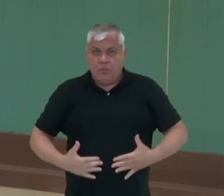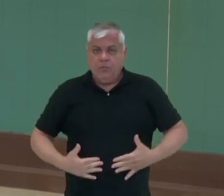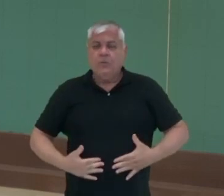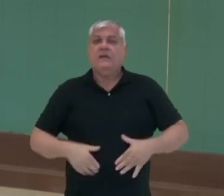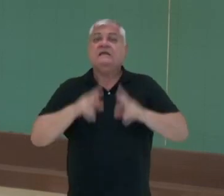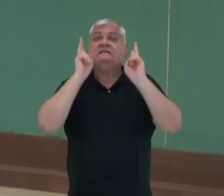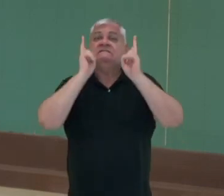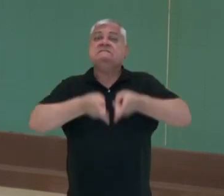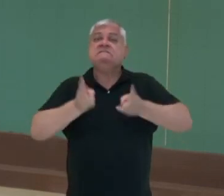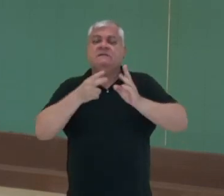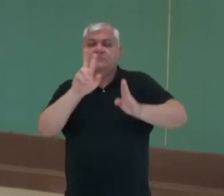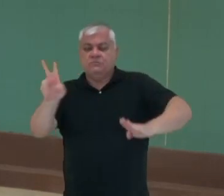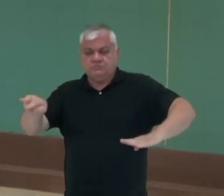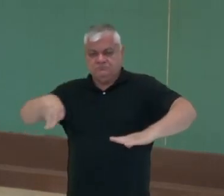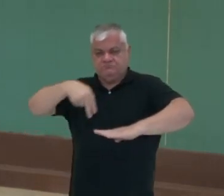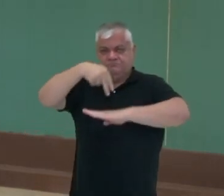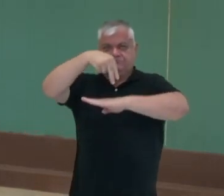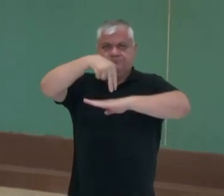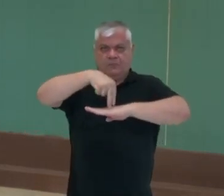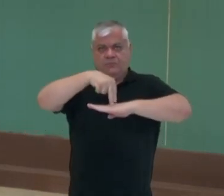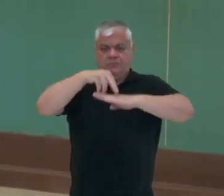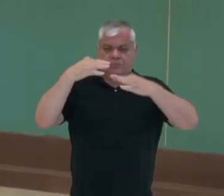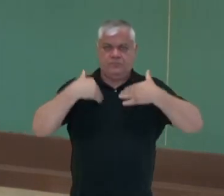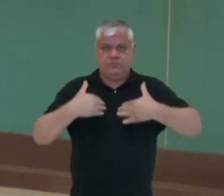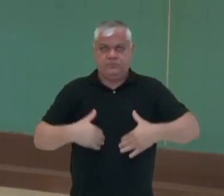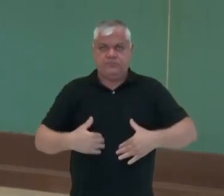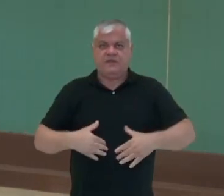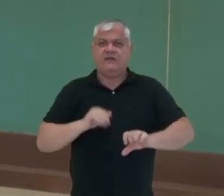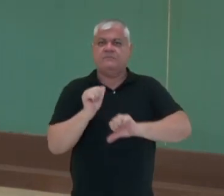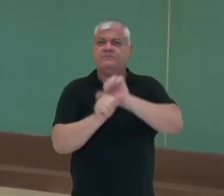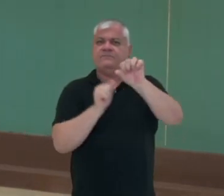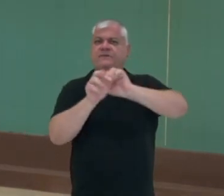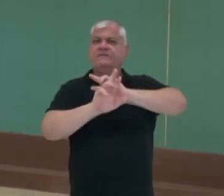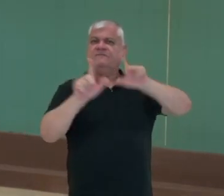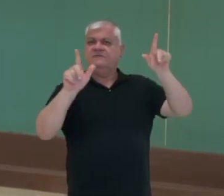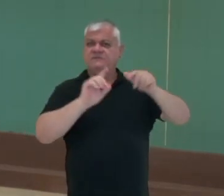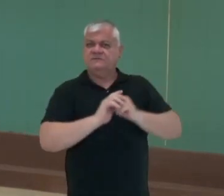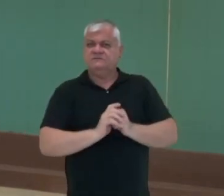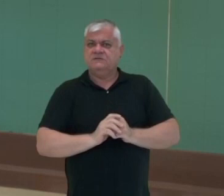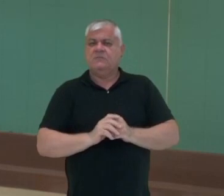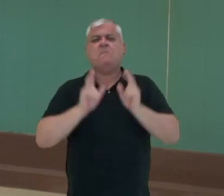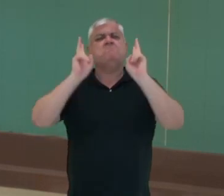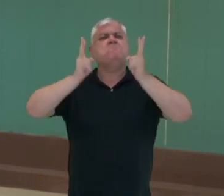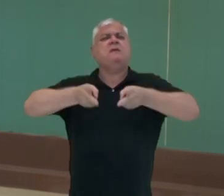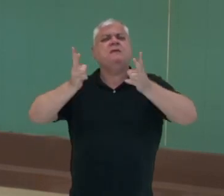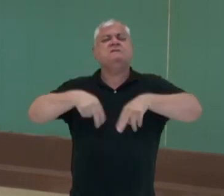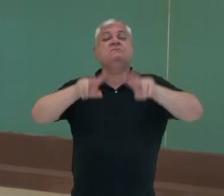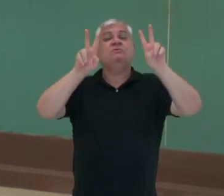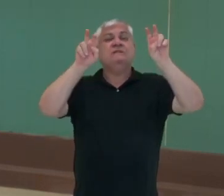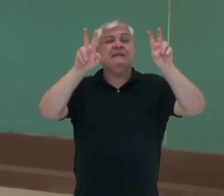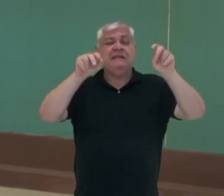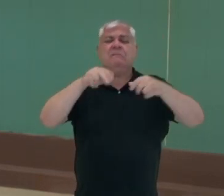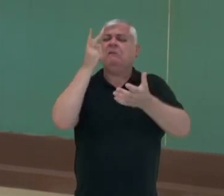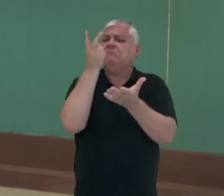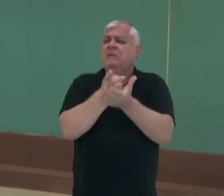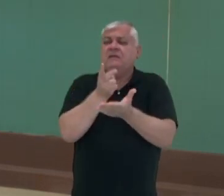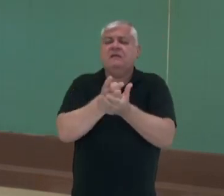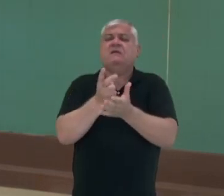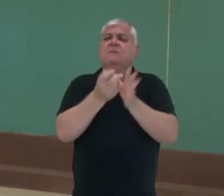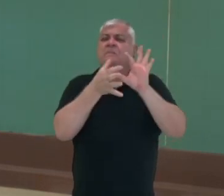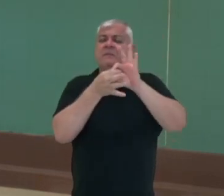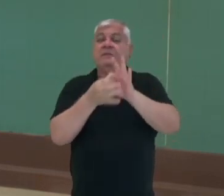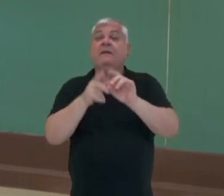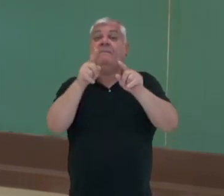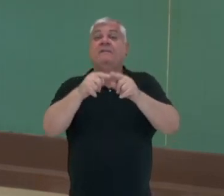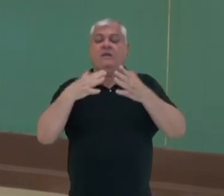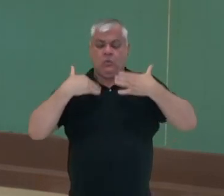vez que ele sobe no palco e faz essa representação, vai ser de uma forma diferente. Pode ser a mesma temática, pode ser a mesma representação, mas vai ser